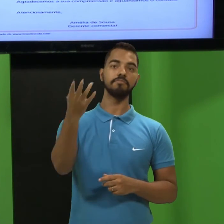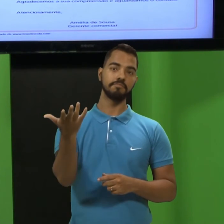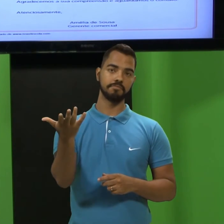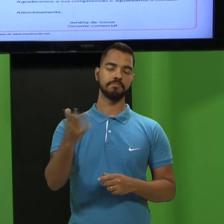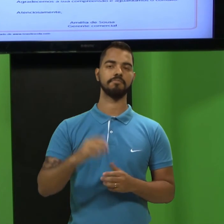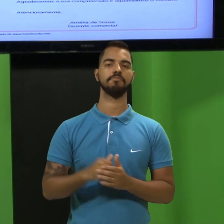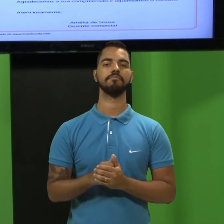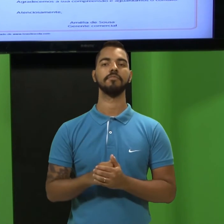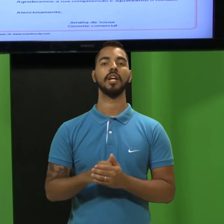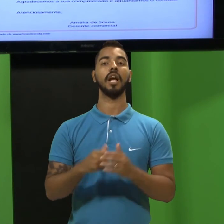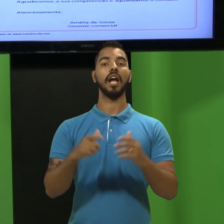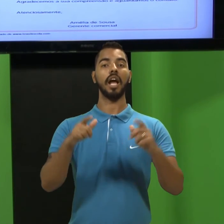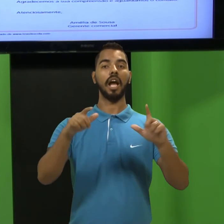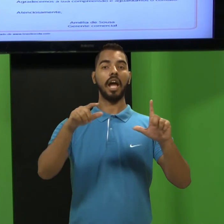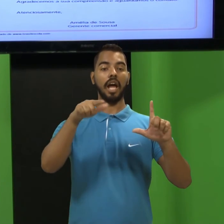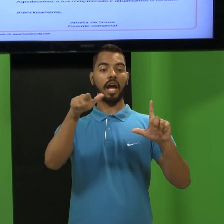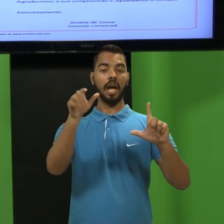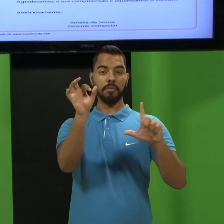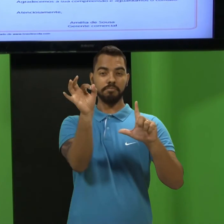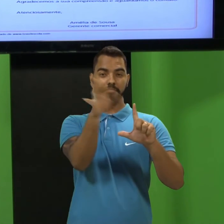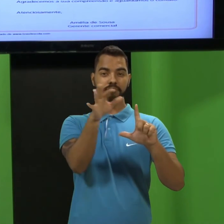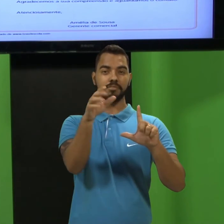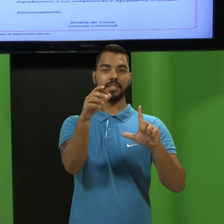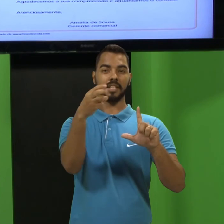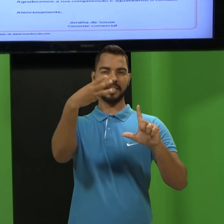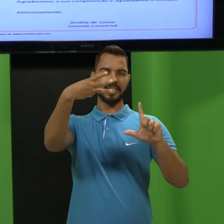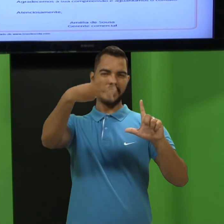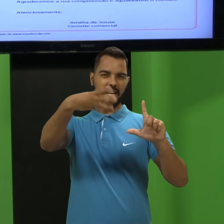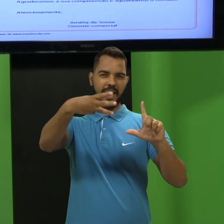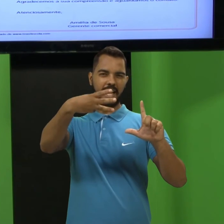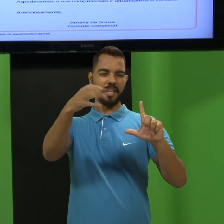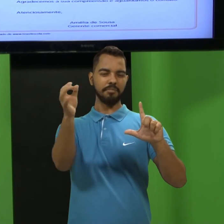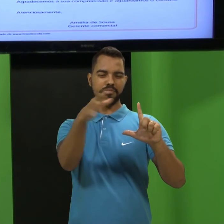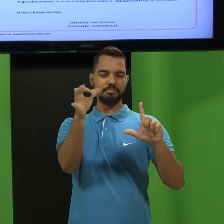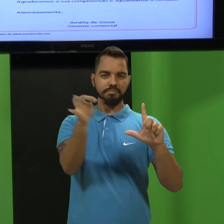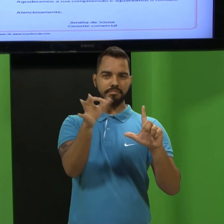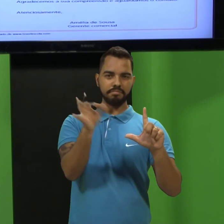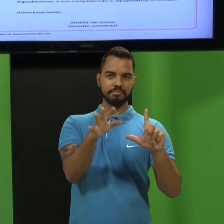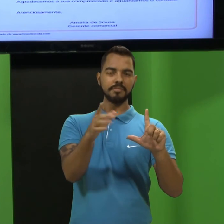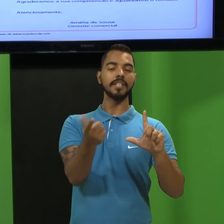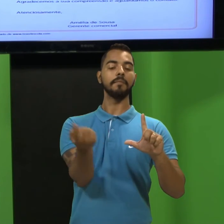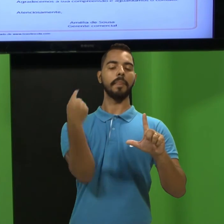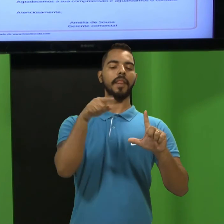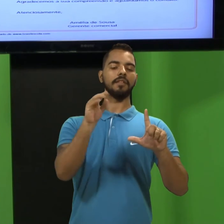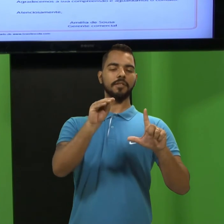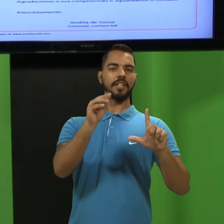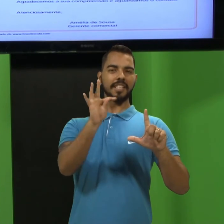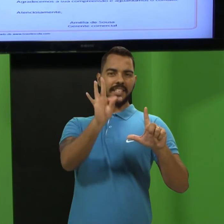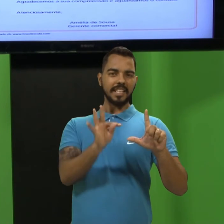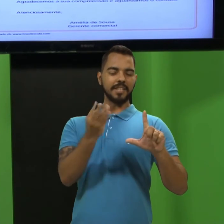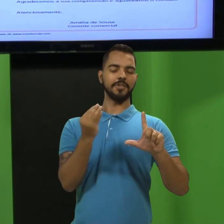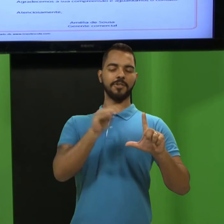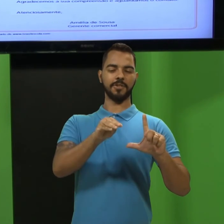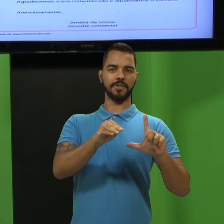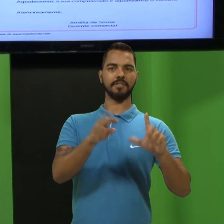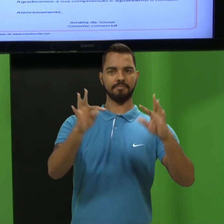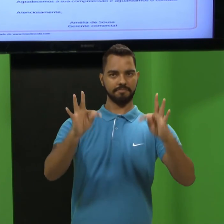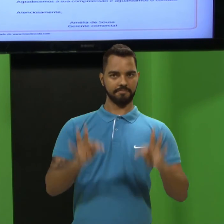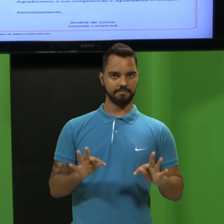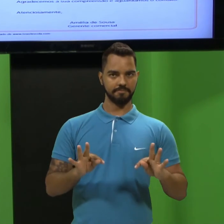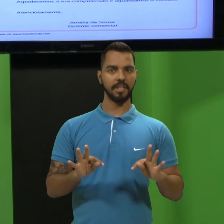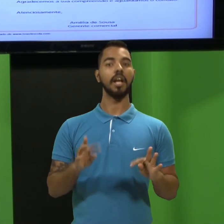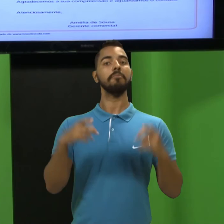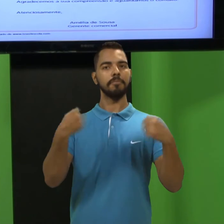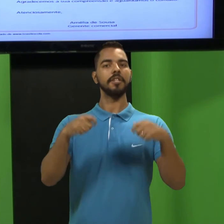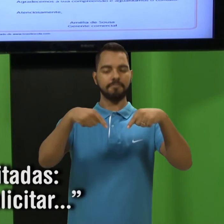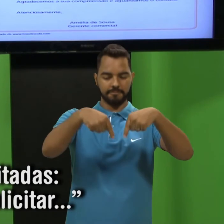clareza, evitando expressões do tipo venho por meio dessa solicitar, tenha presente a finalidade de informar,